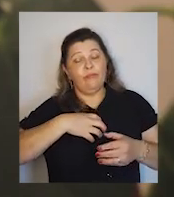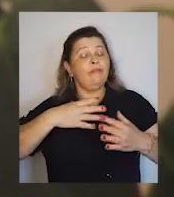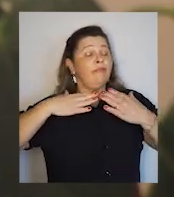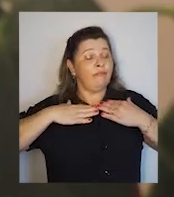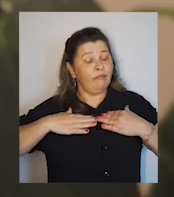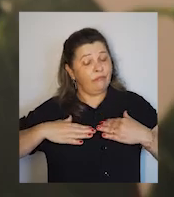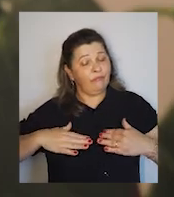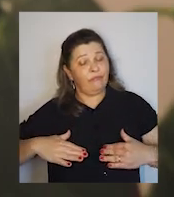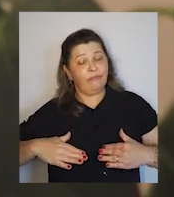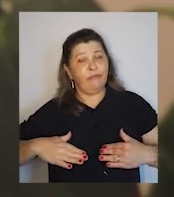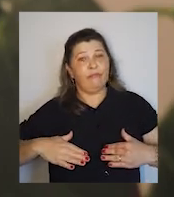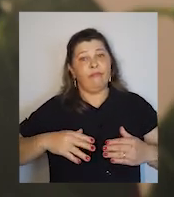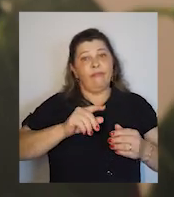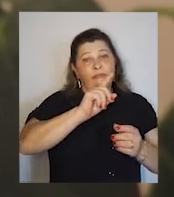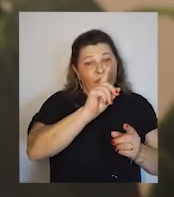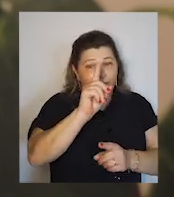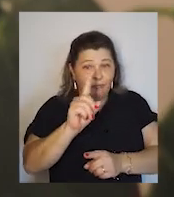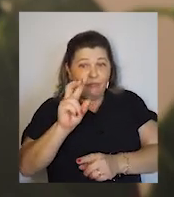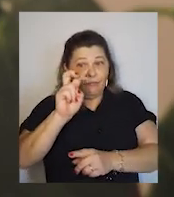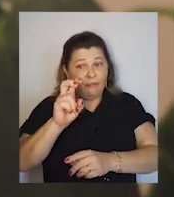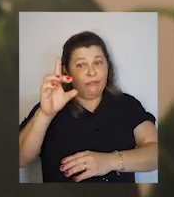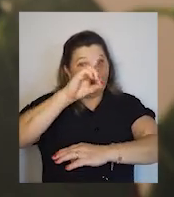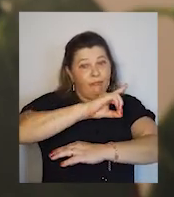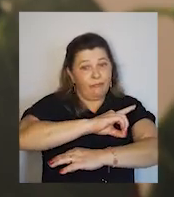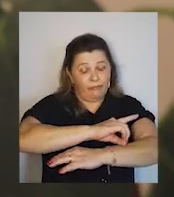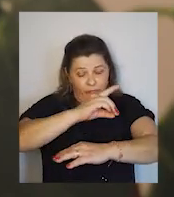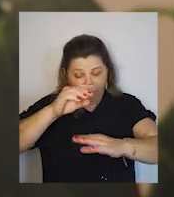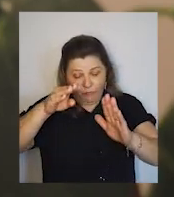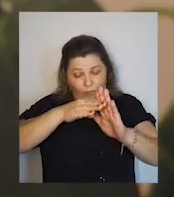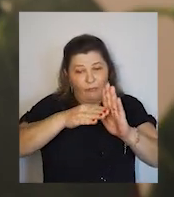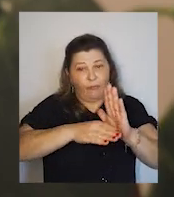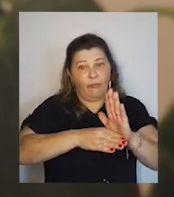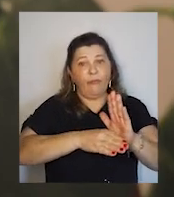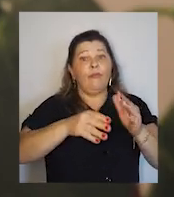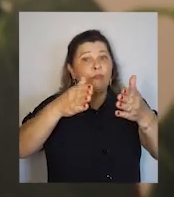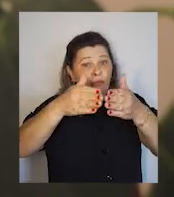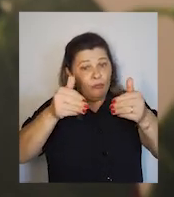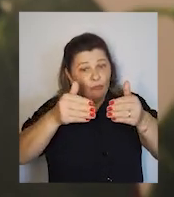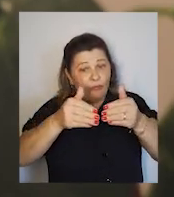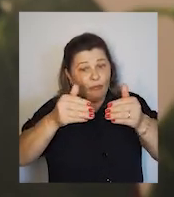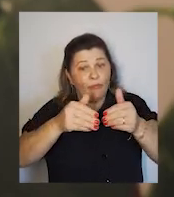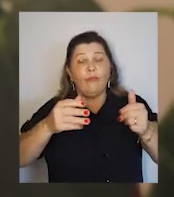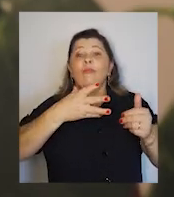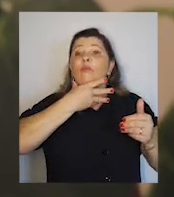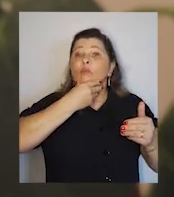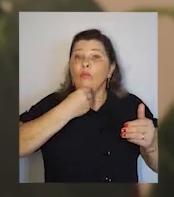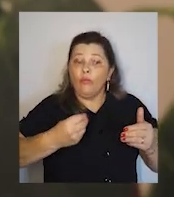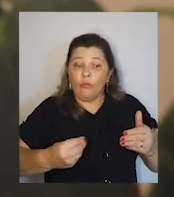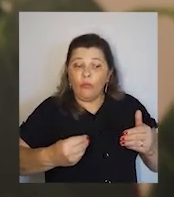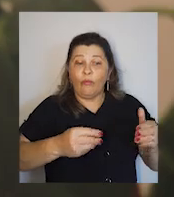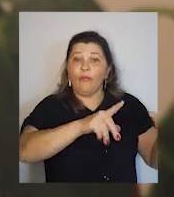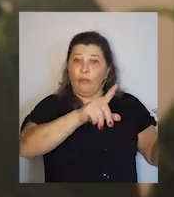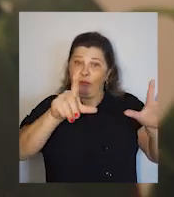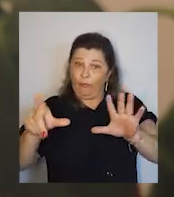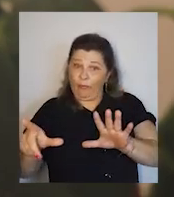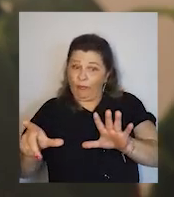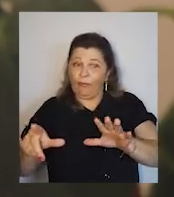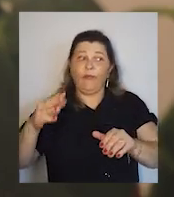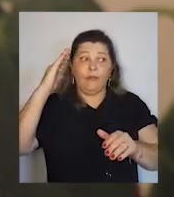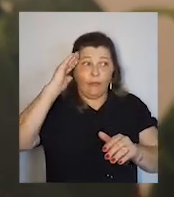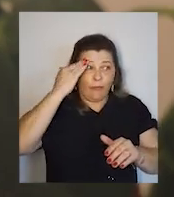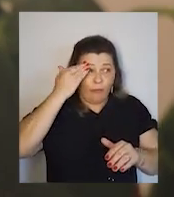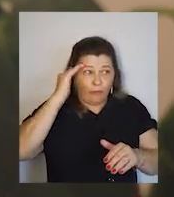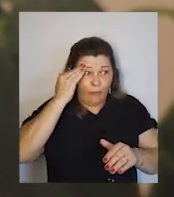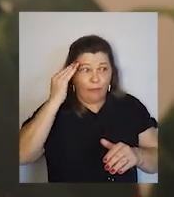perene, ele vem quinzenalmente, e hoje nós temos, inclusive, o pedido desses homens de que isso passe a ser semanal também, porque eles entendem que eles